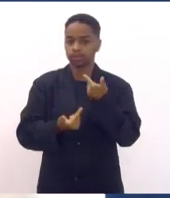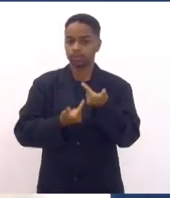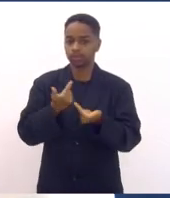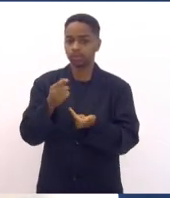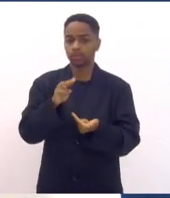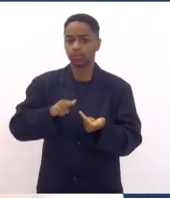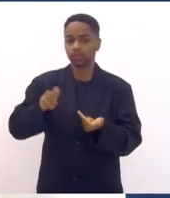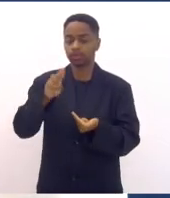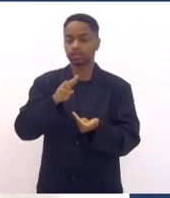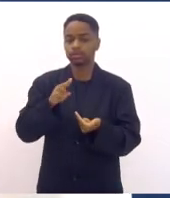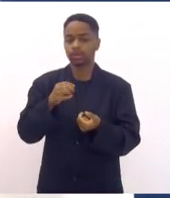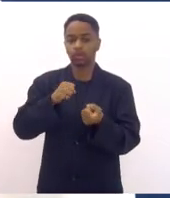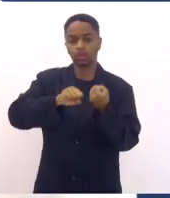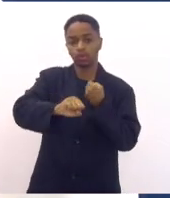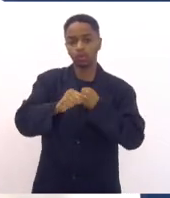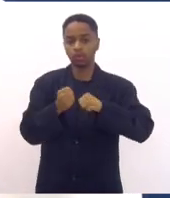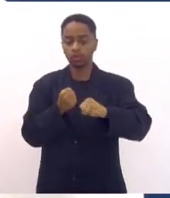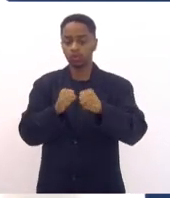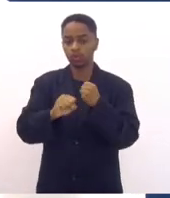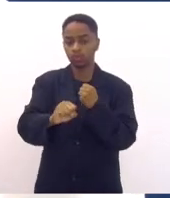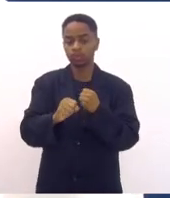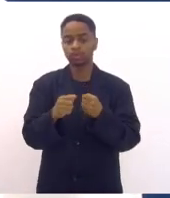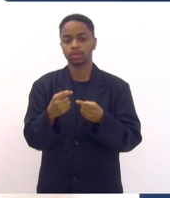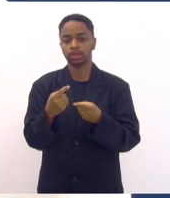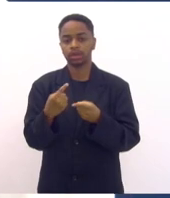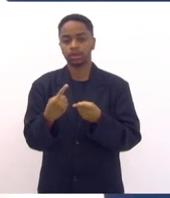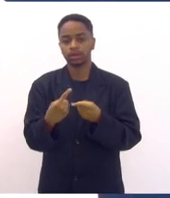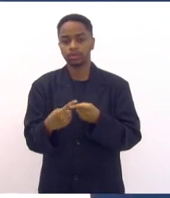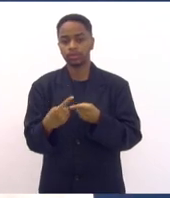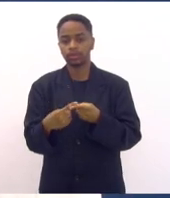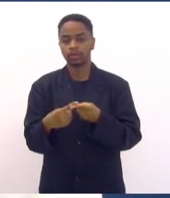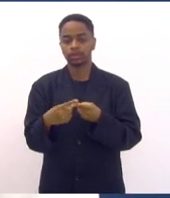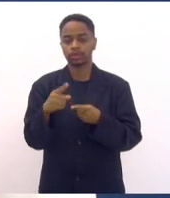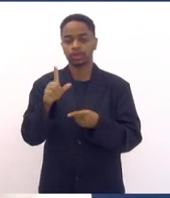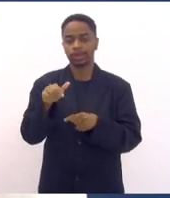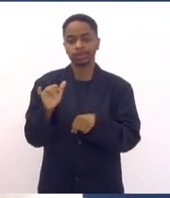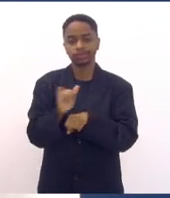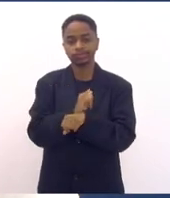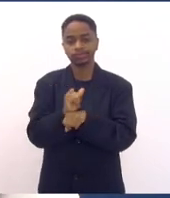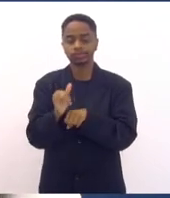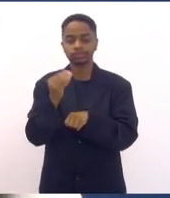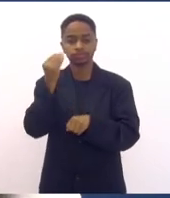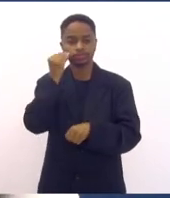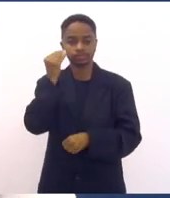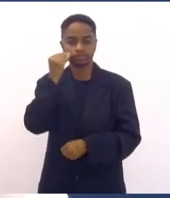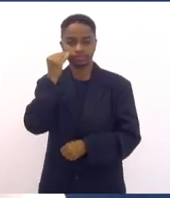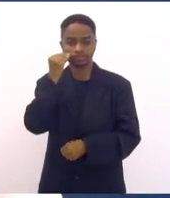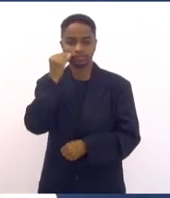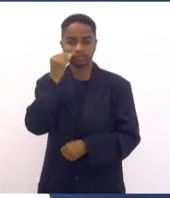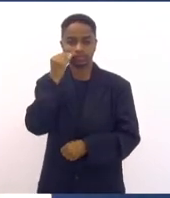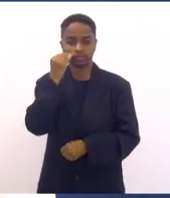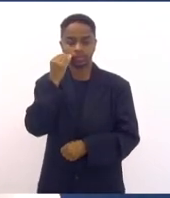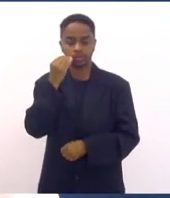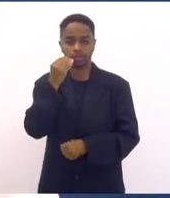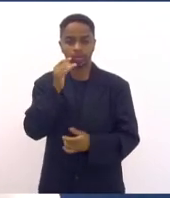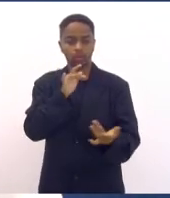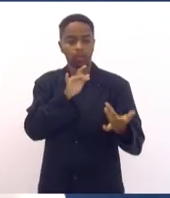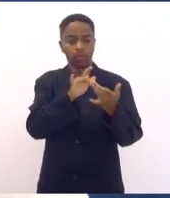artes marciais como um uma forma de atingir e de